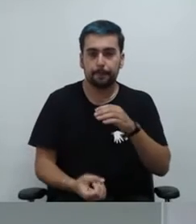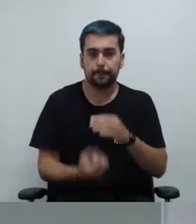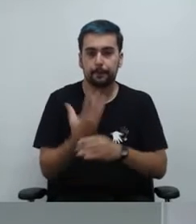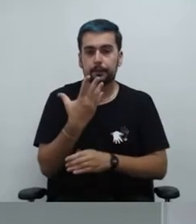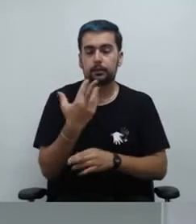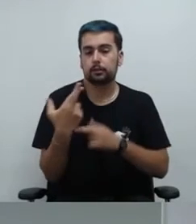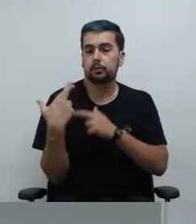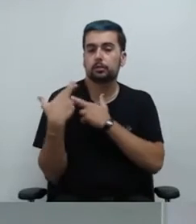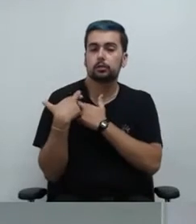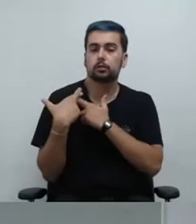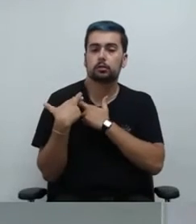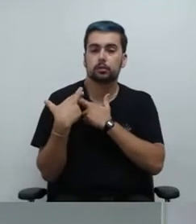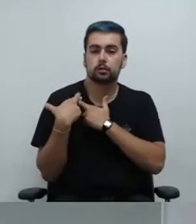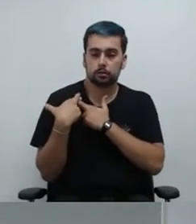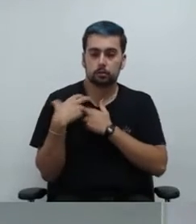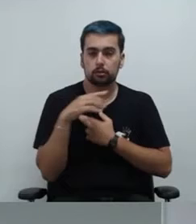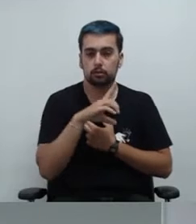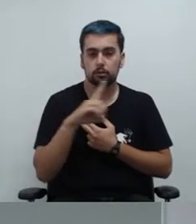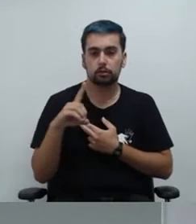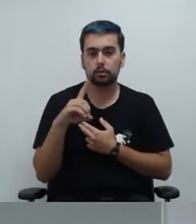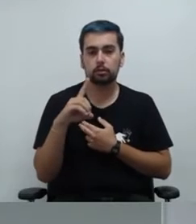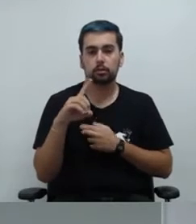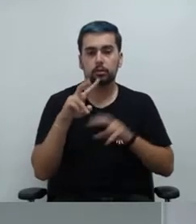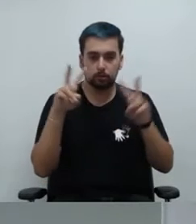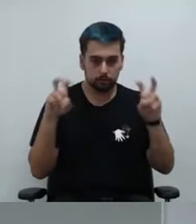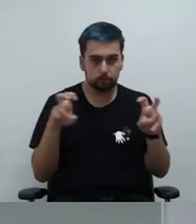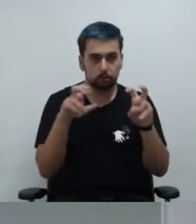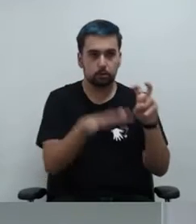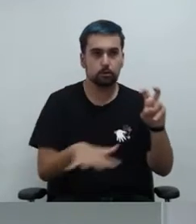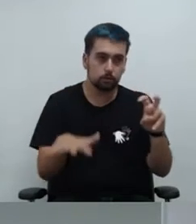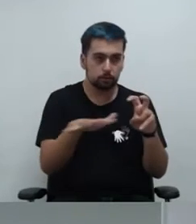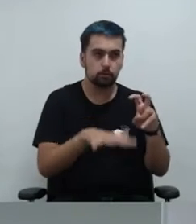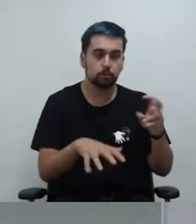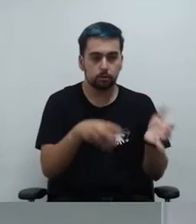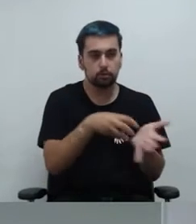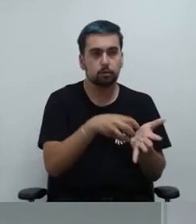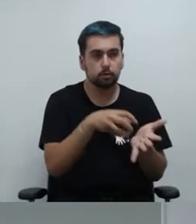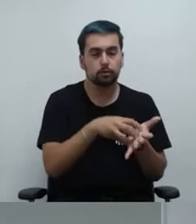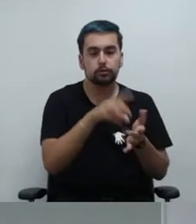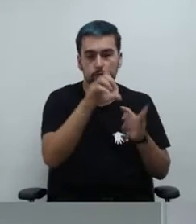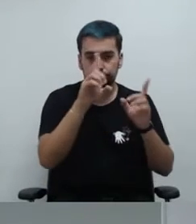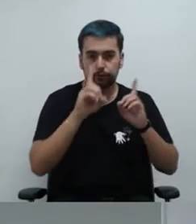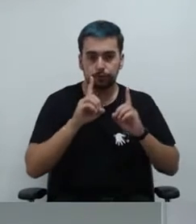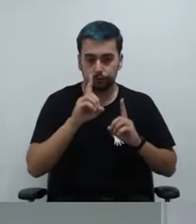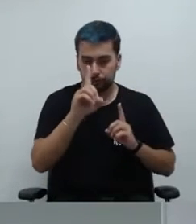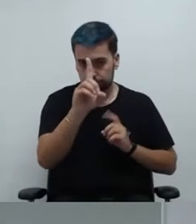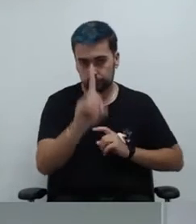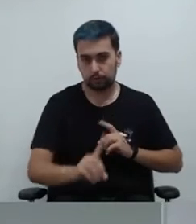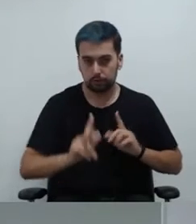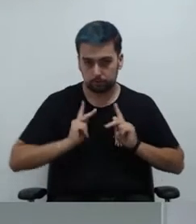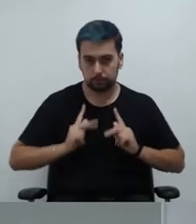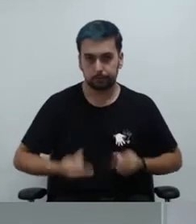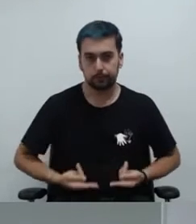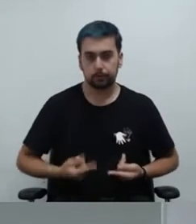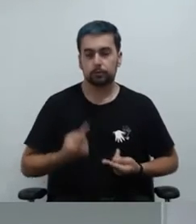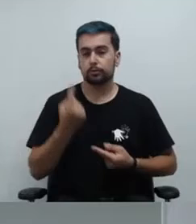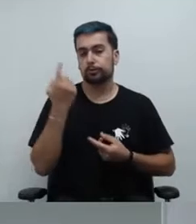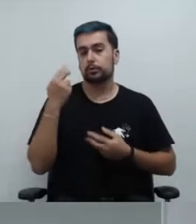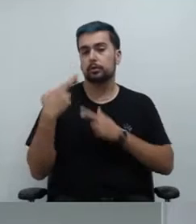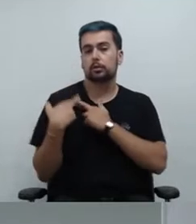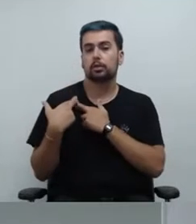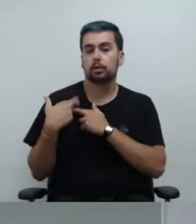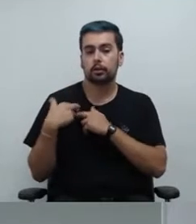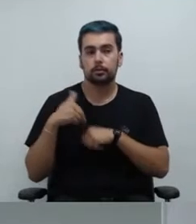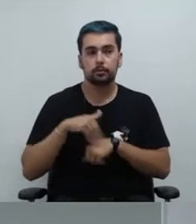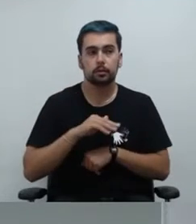um cargo da coordenação temática ambiental no Núcleo de Direitos Humanos. Um cargo, né, já somos mais de